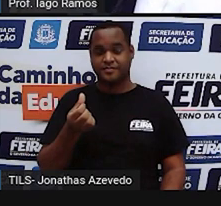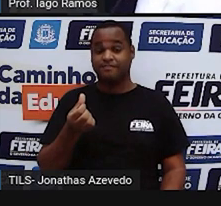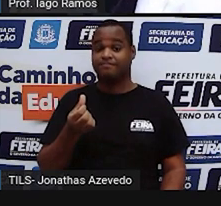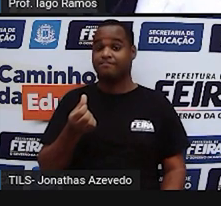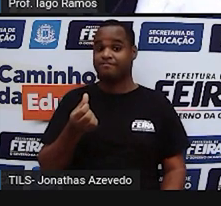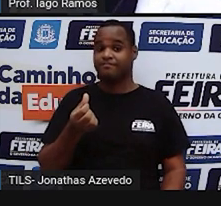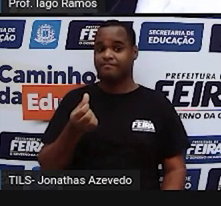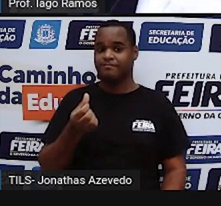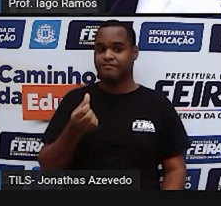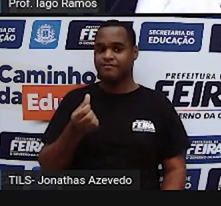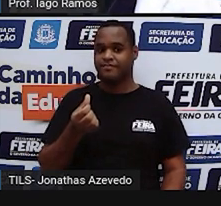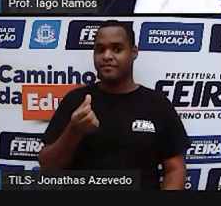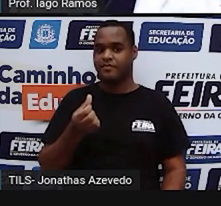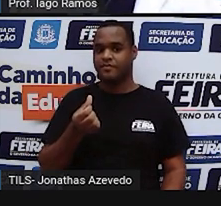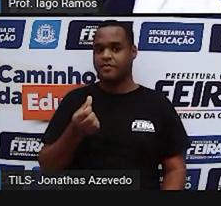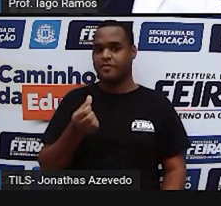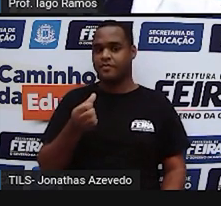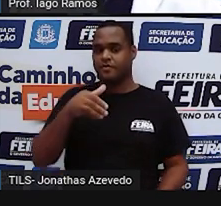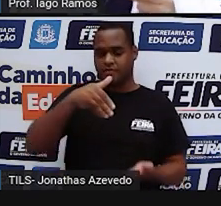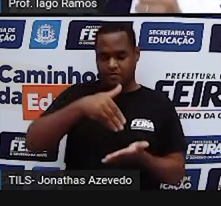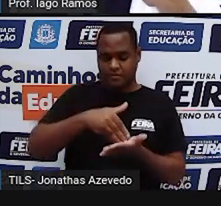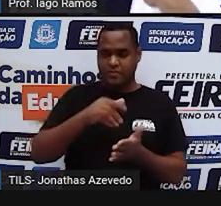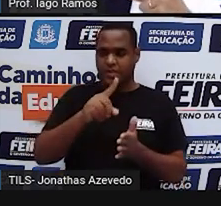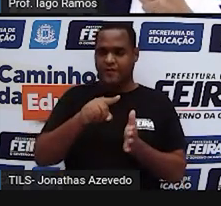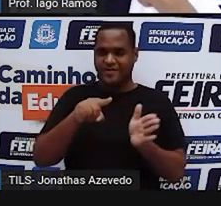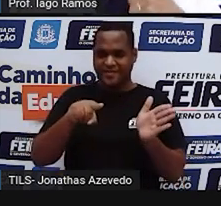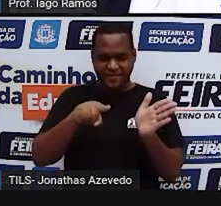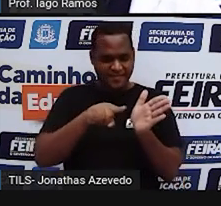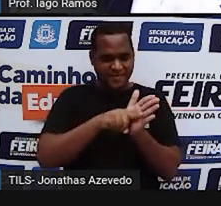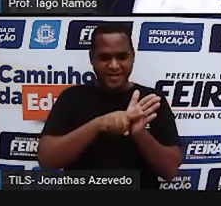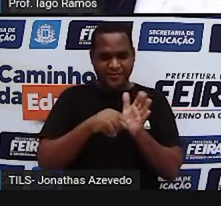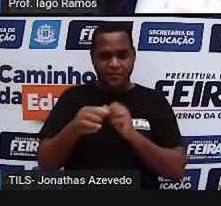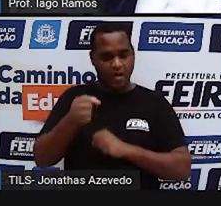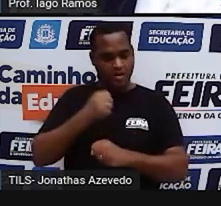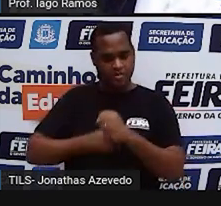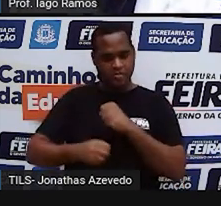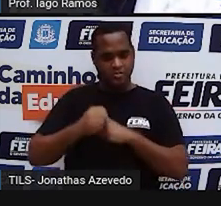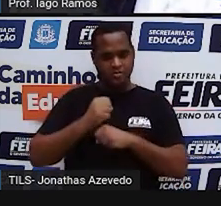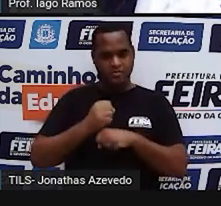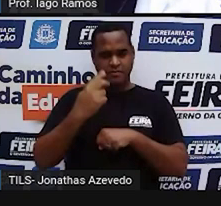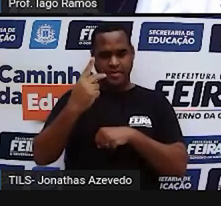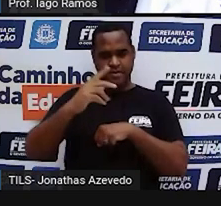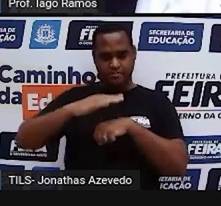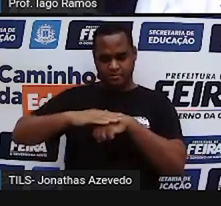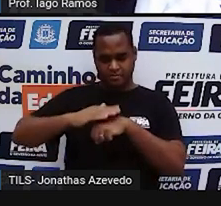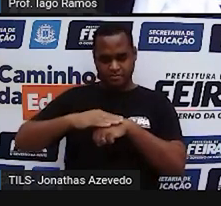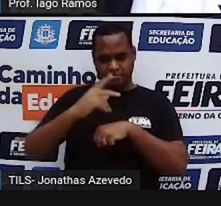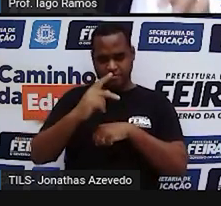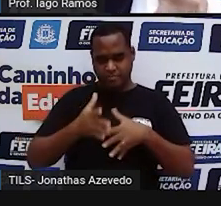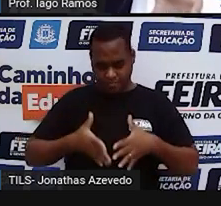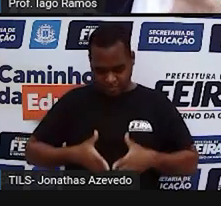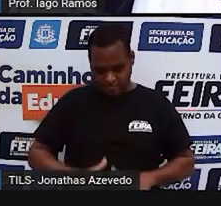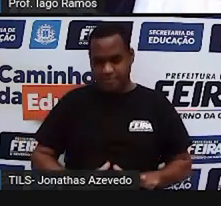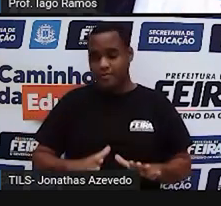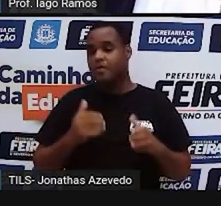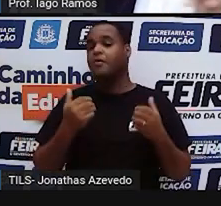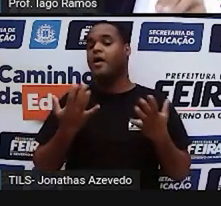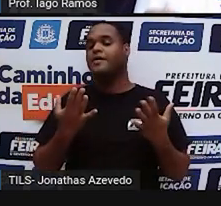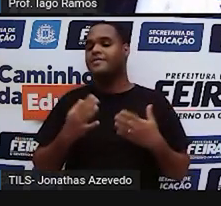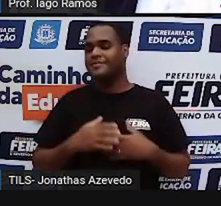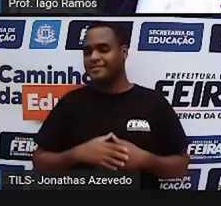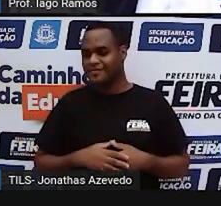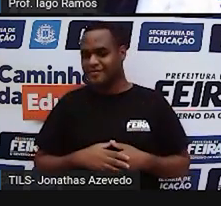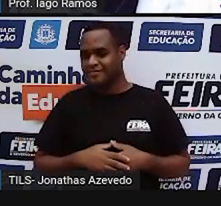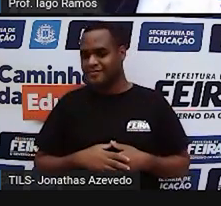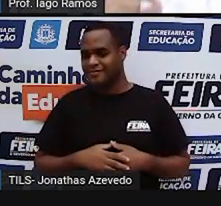e esse último resultado que você achou você vai subtrair o ano que você nasceu ou seja o último